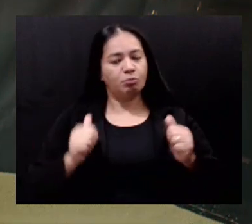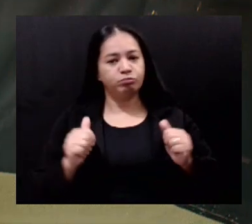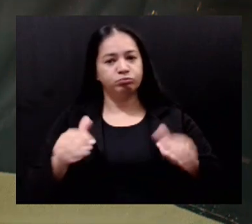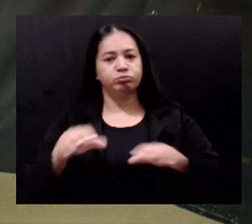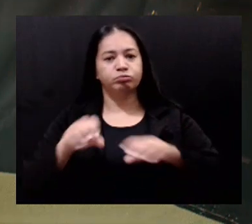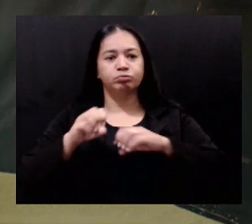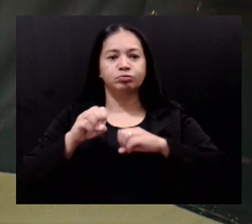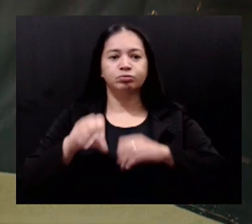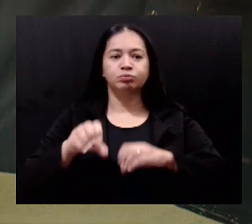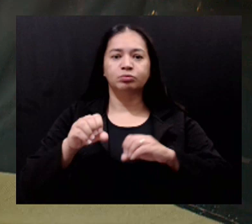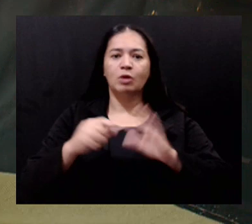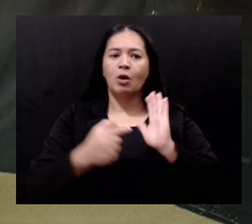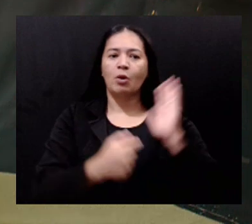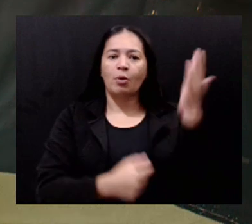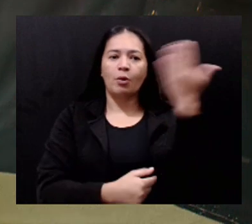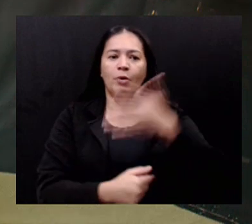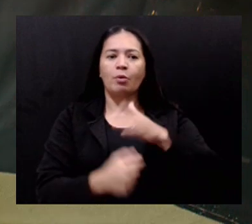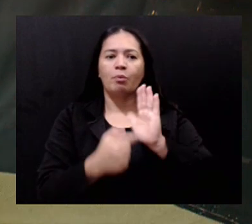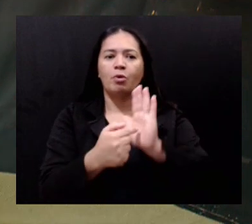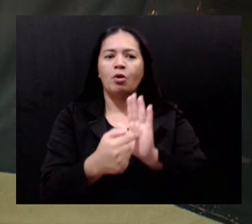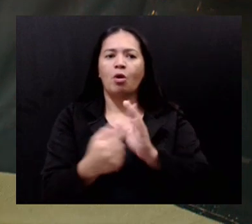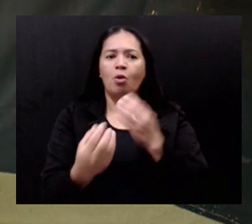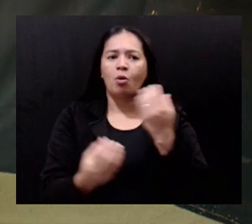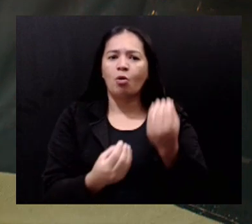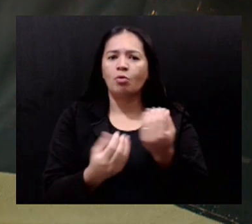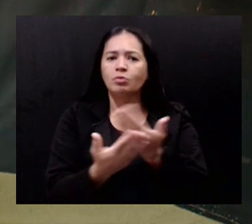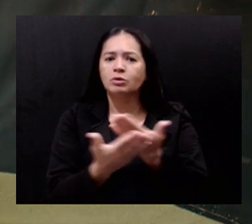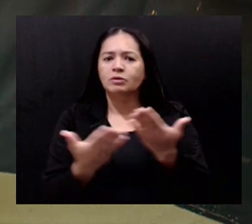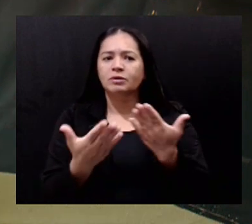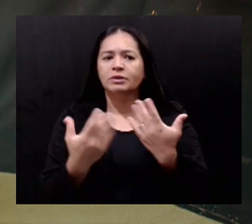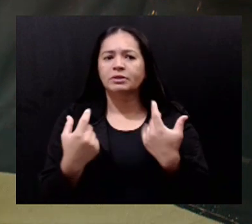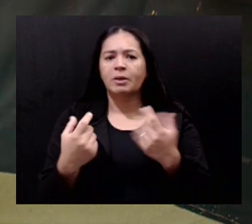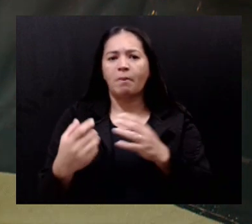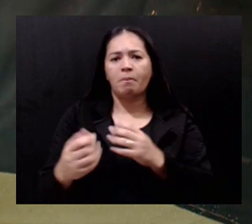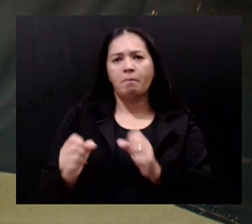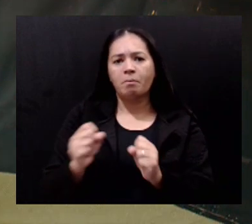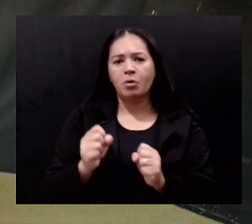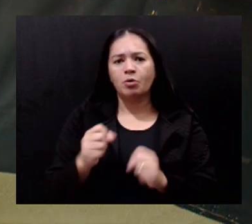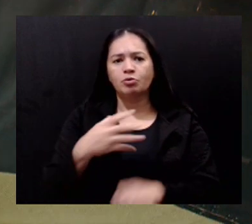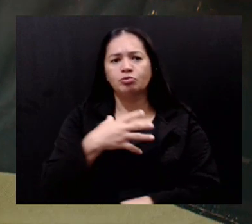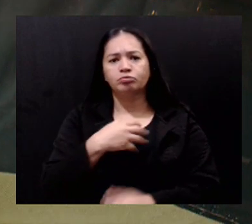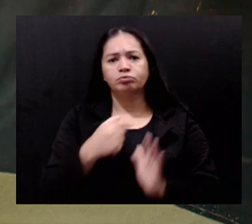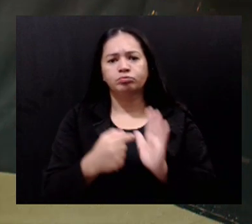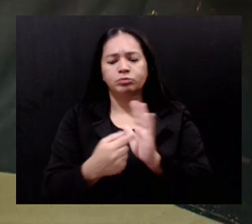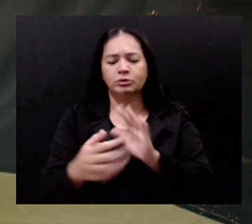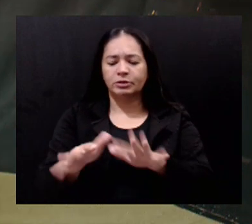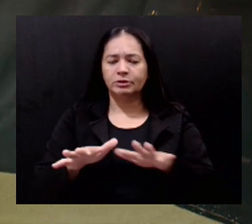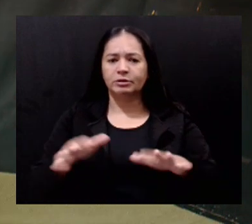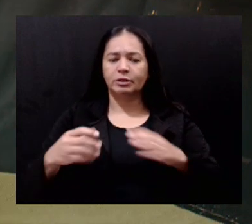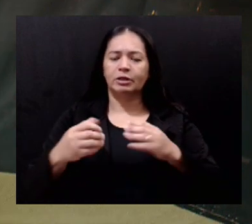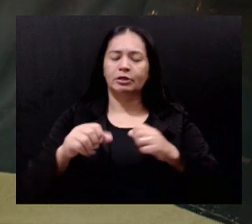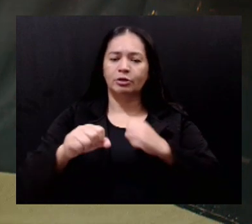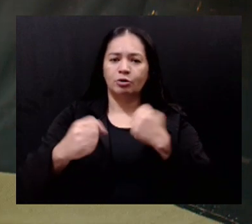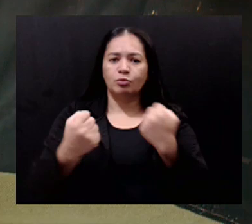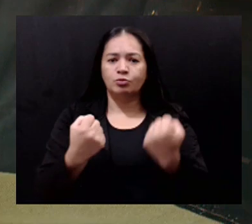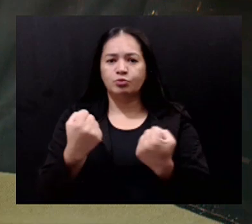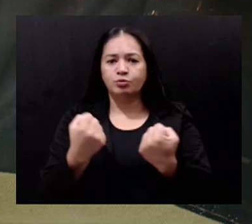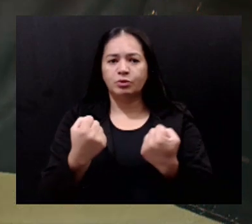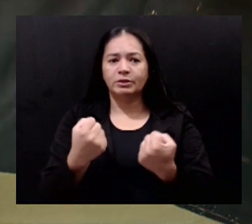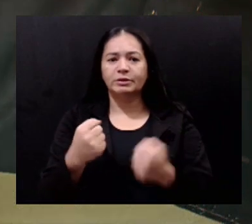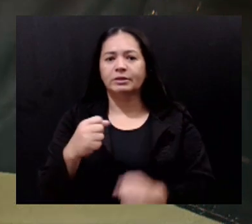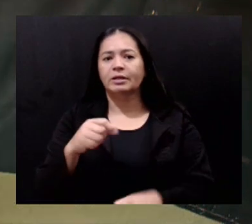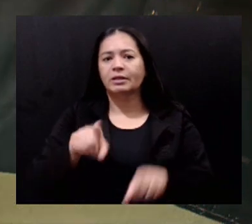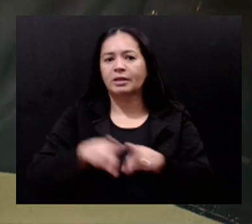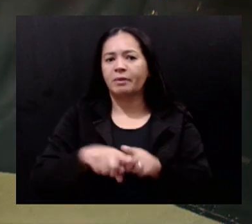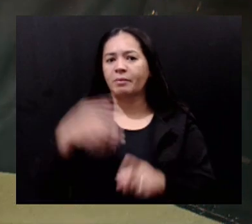demonstra, né, como que você deve se comportar no trânsito e, além disso, vai mostrar também os pontos cegos que podem